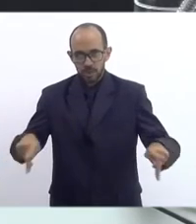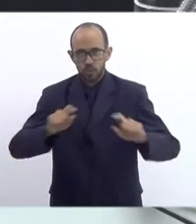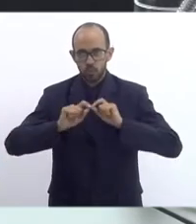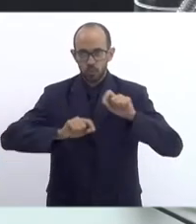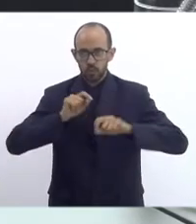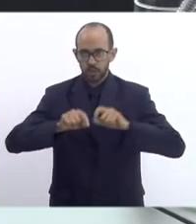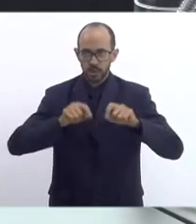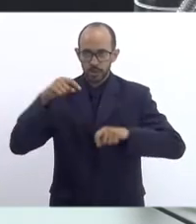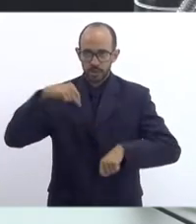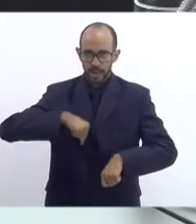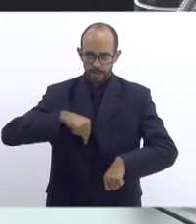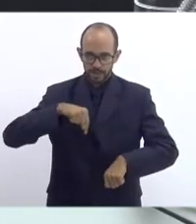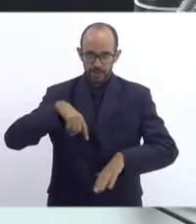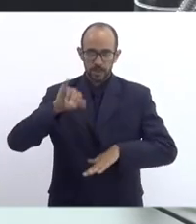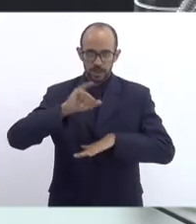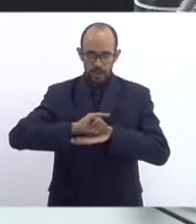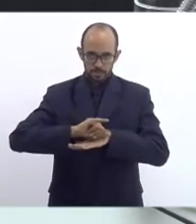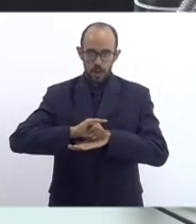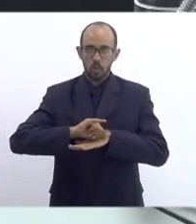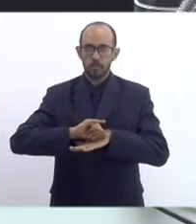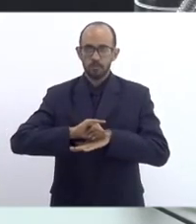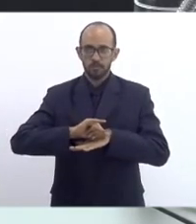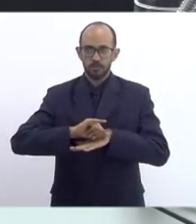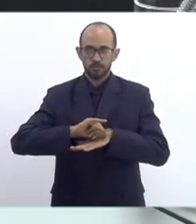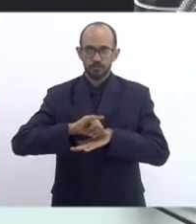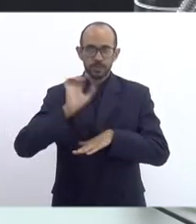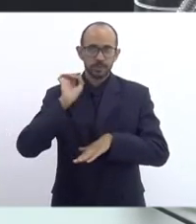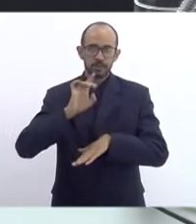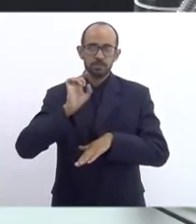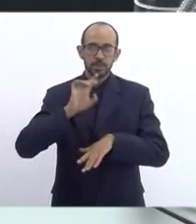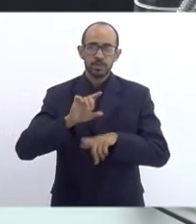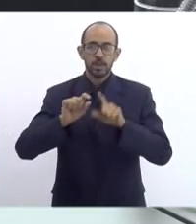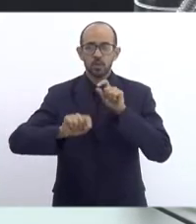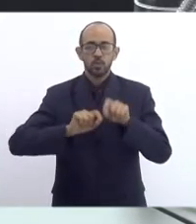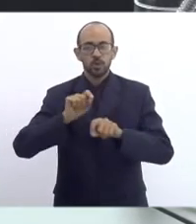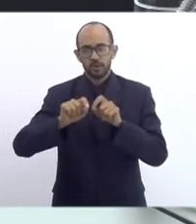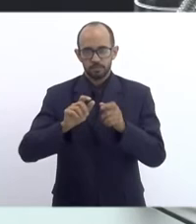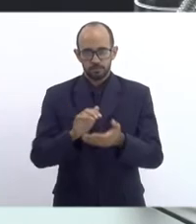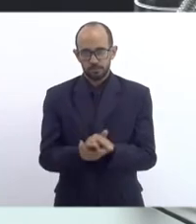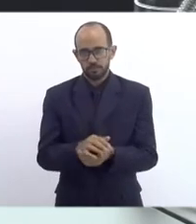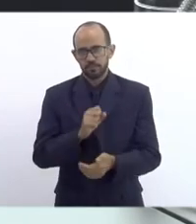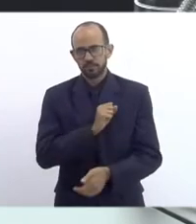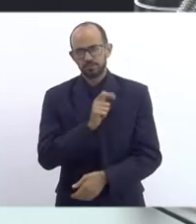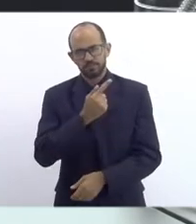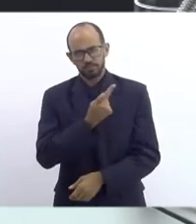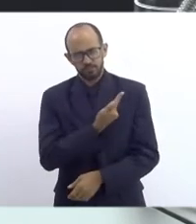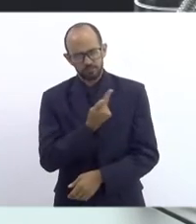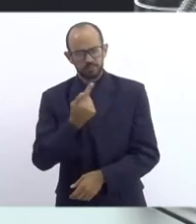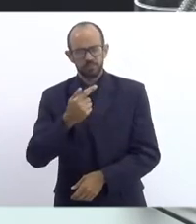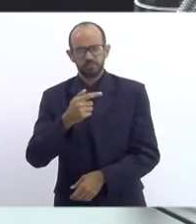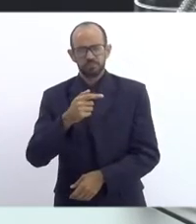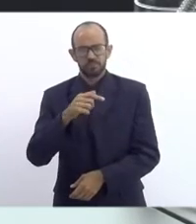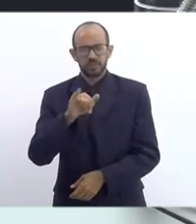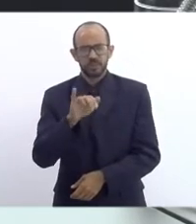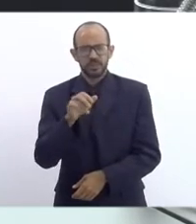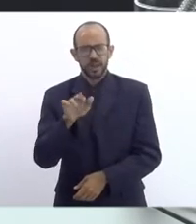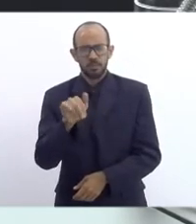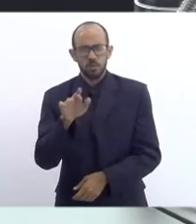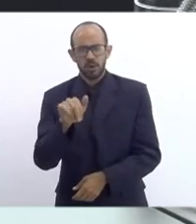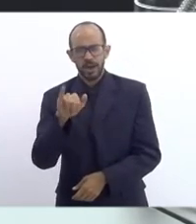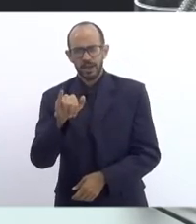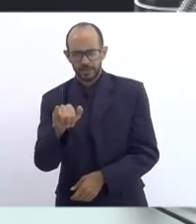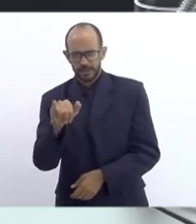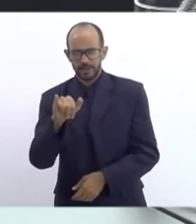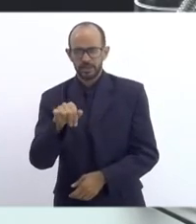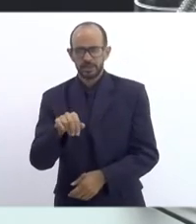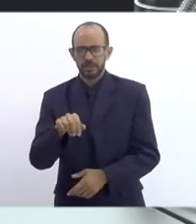está aqui na região metropolitana, em especial em São Gonçalo, Itaboraí, na nossa Baixada